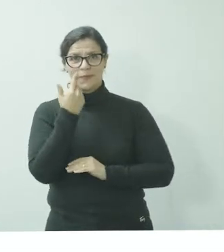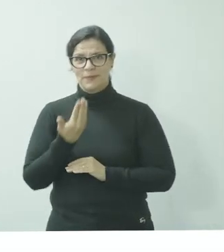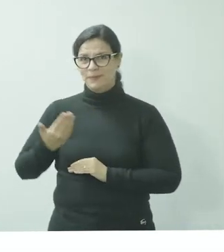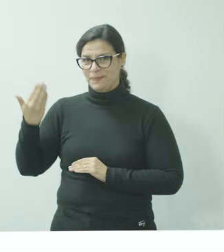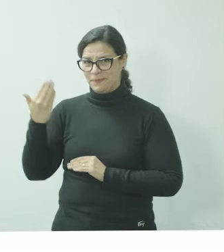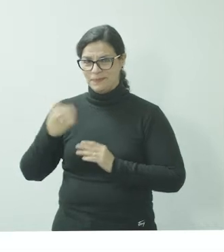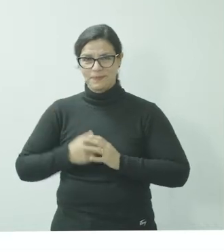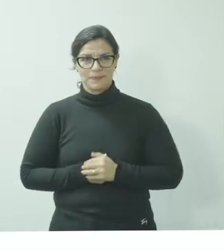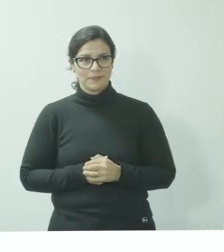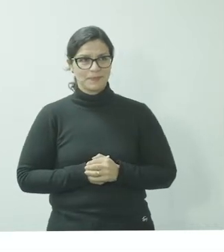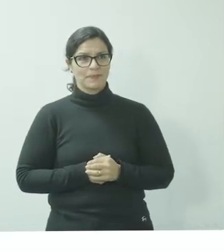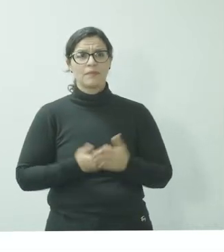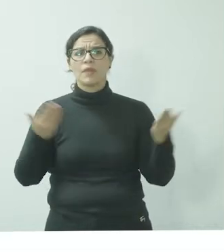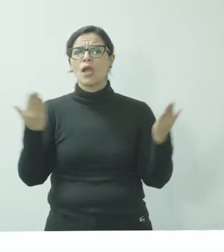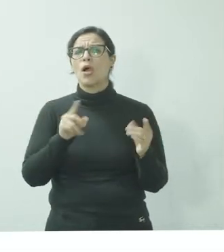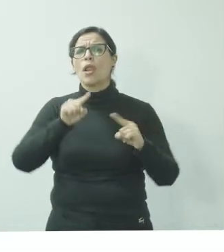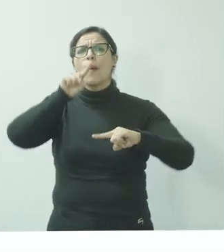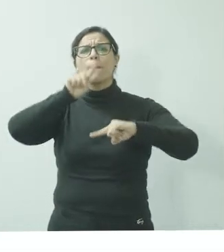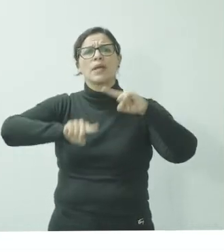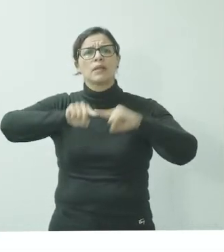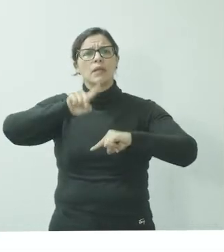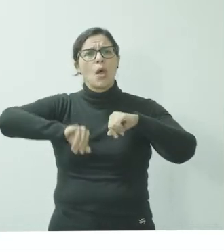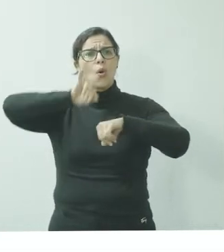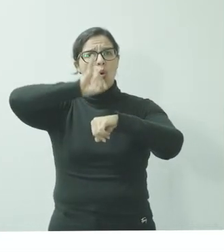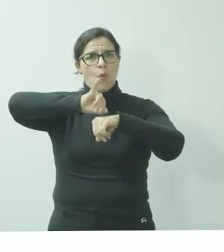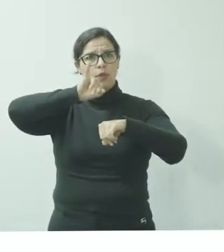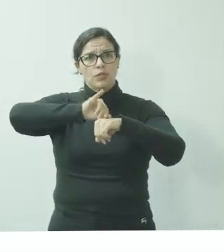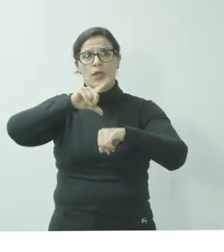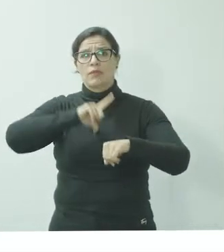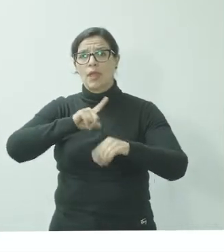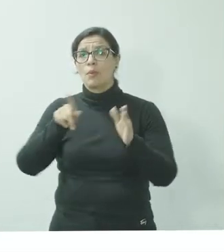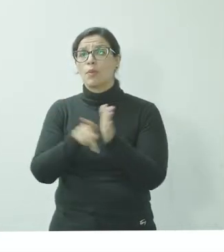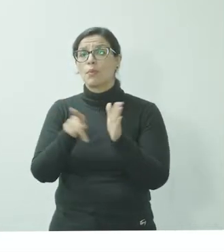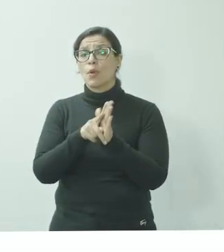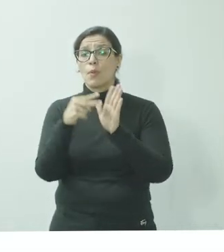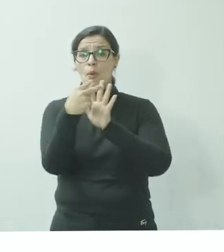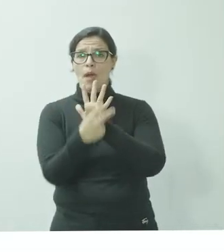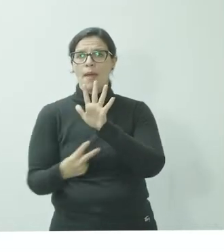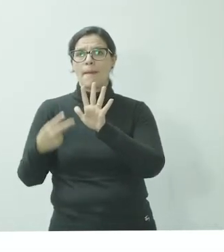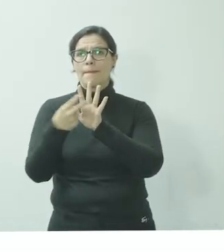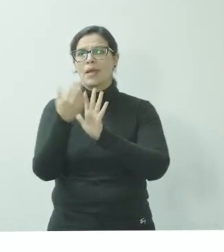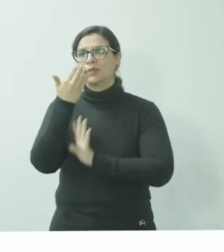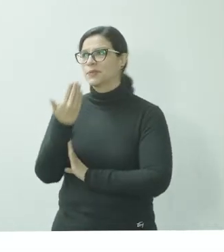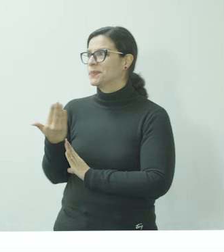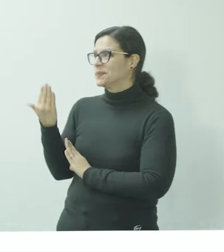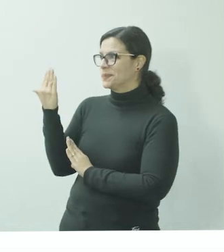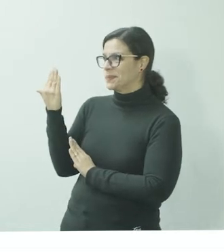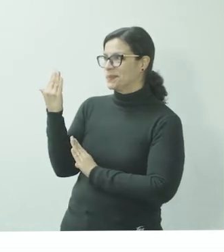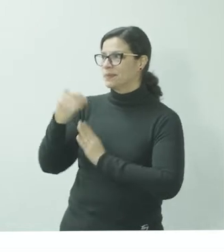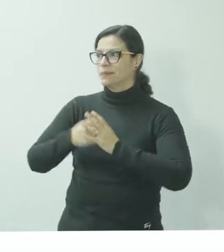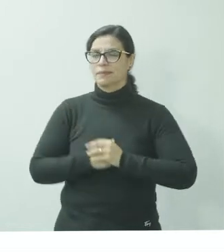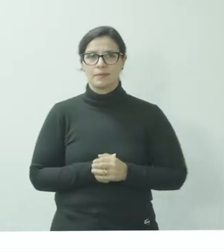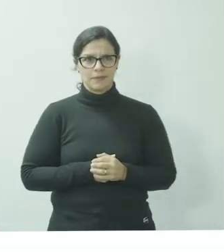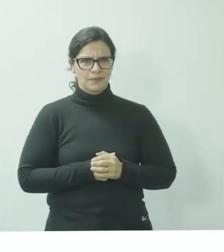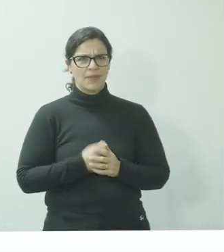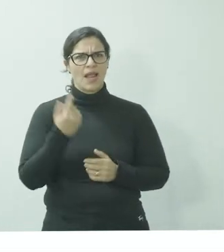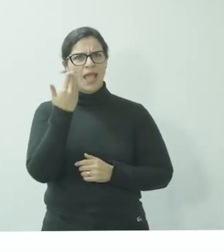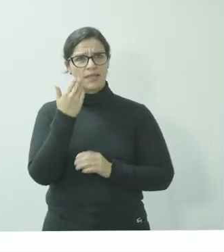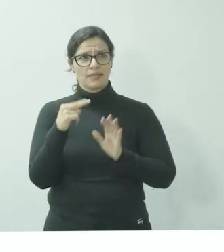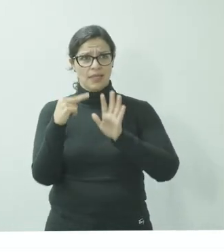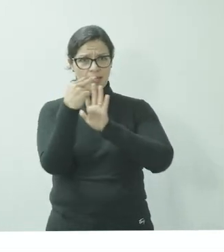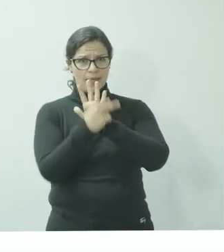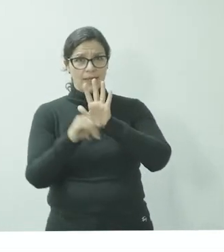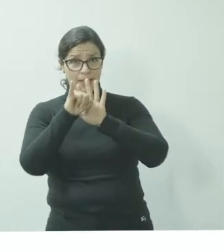pergunta qual objeto que corresponde à imagem ao lado então essa